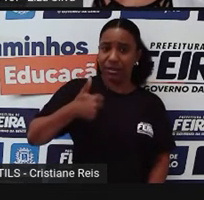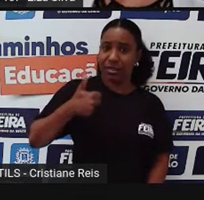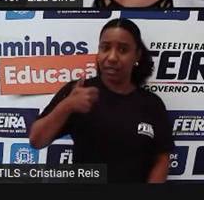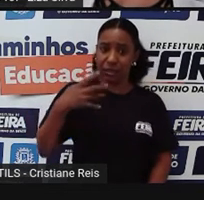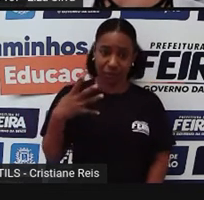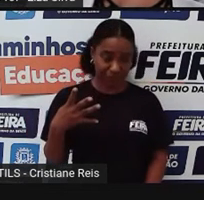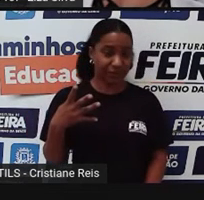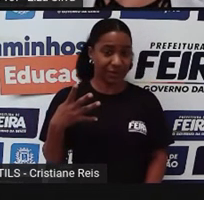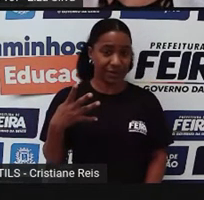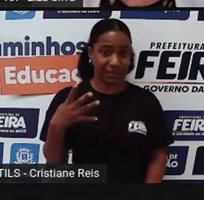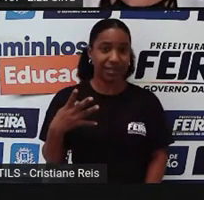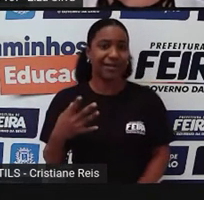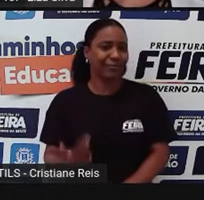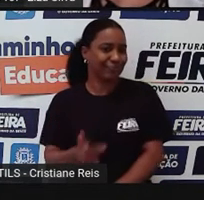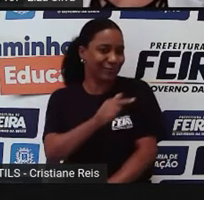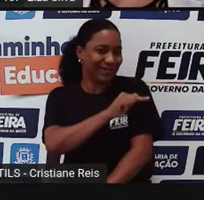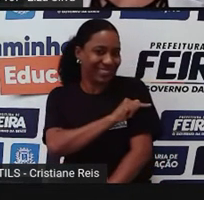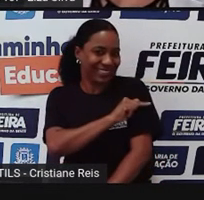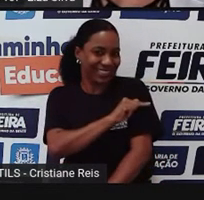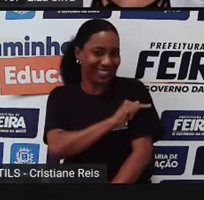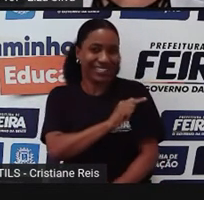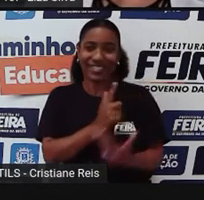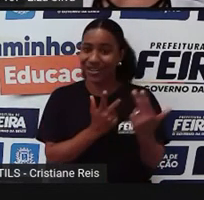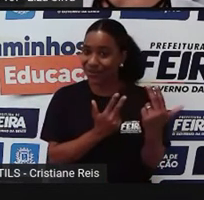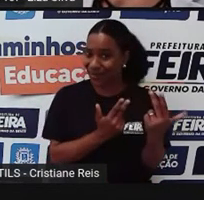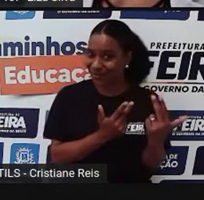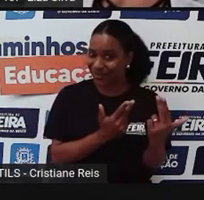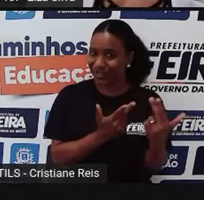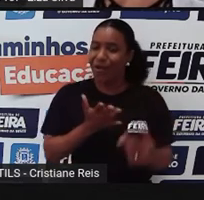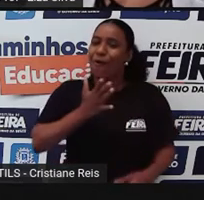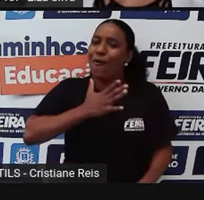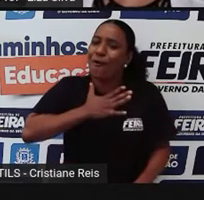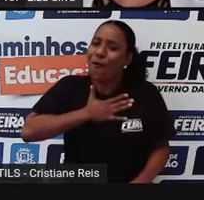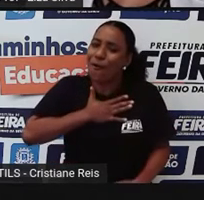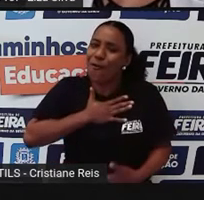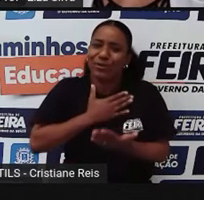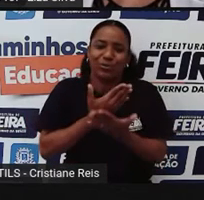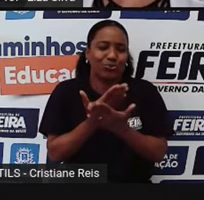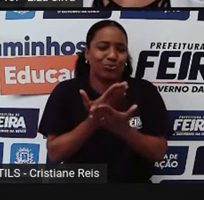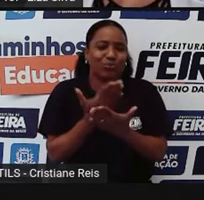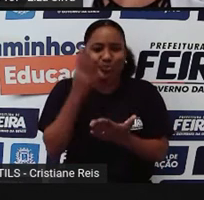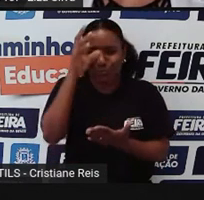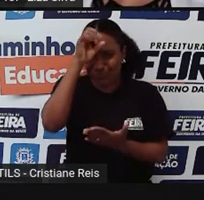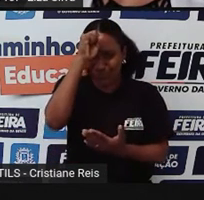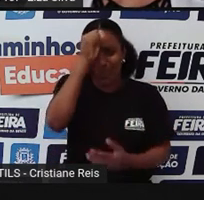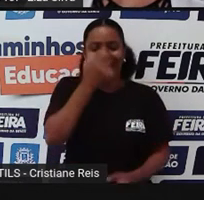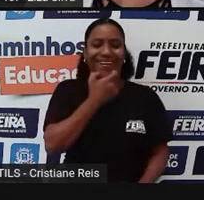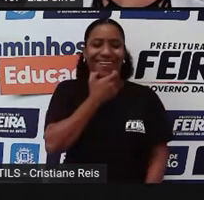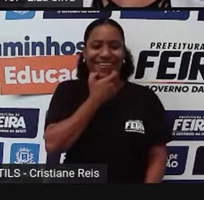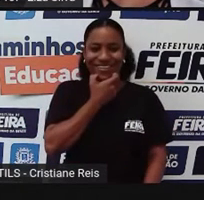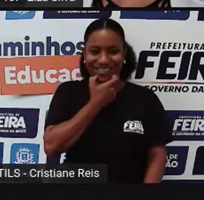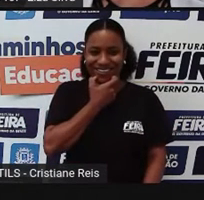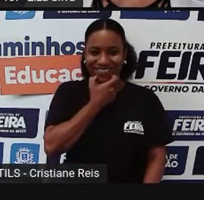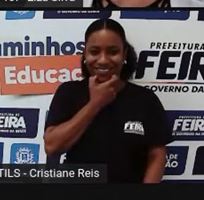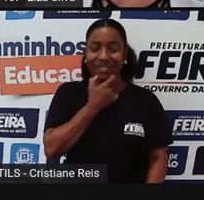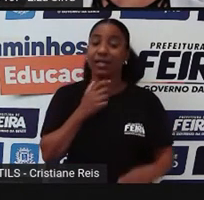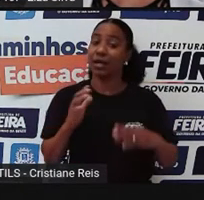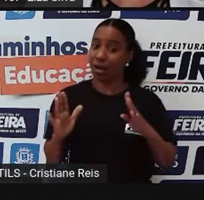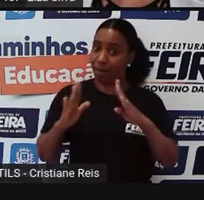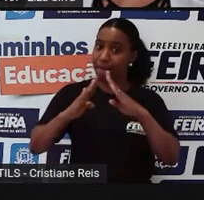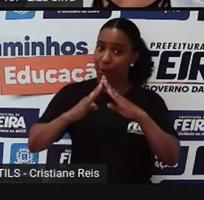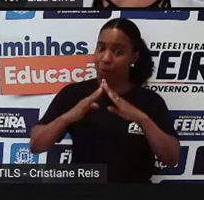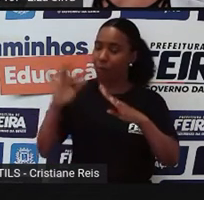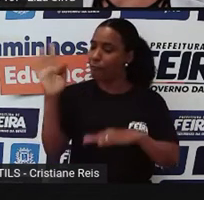está na 7ª série como vocês e ela gosta de estudar inglês e ela mora em Feira de